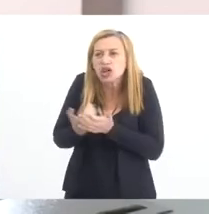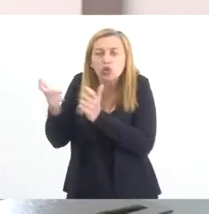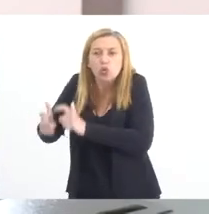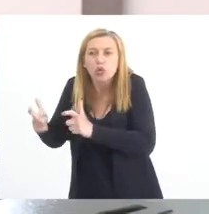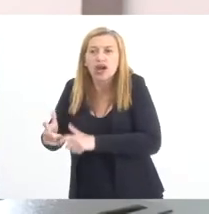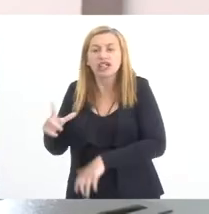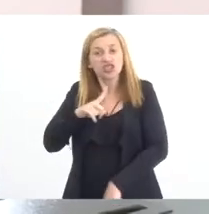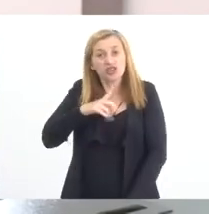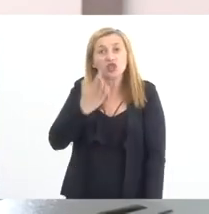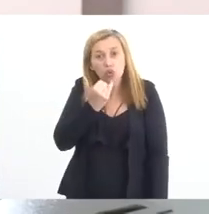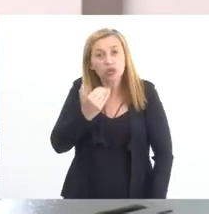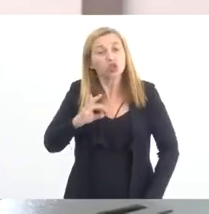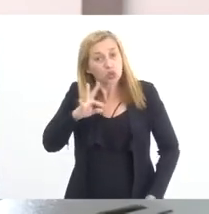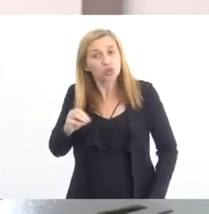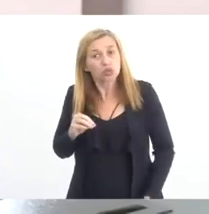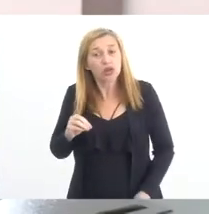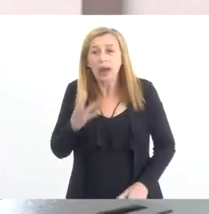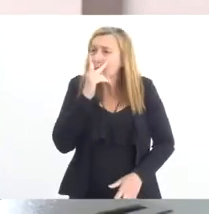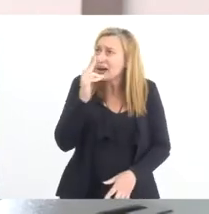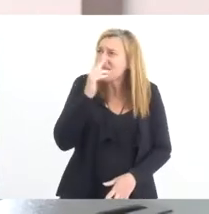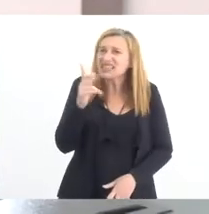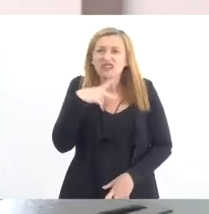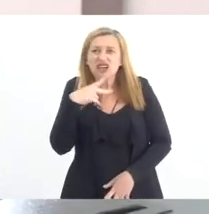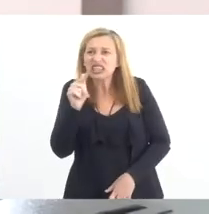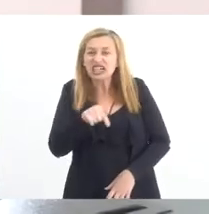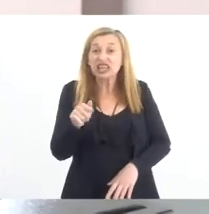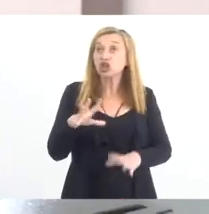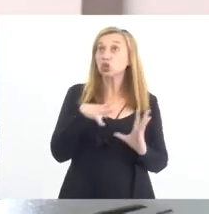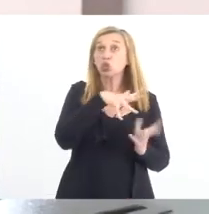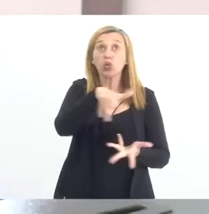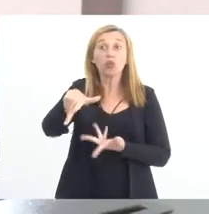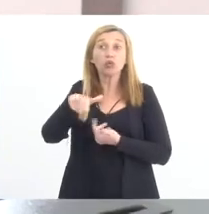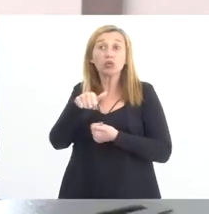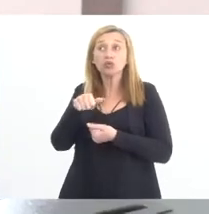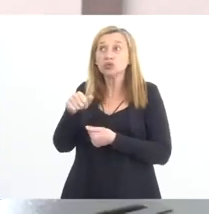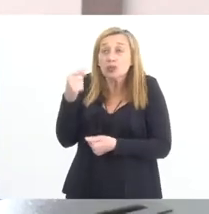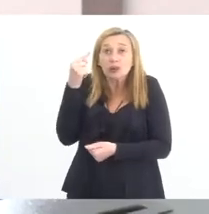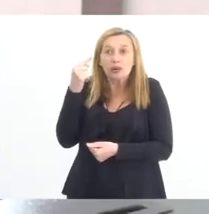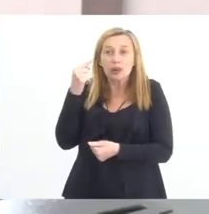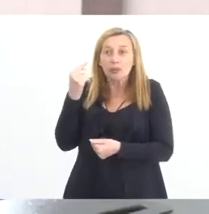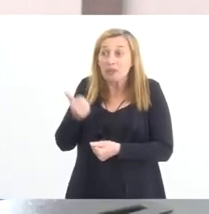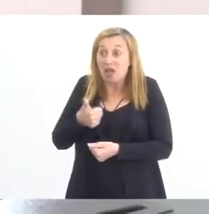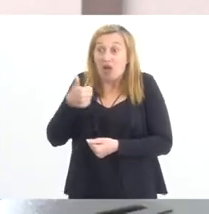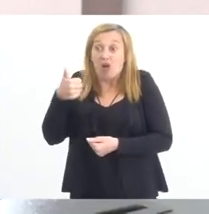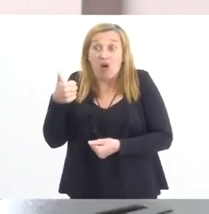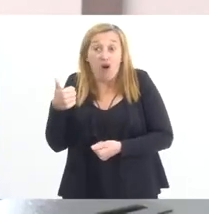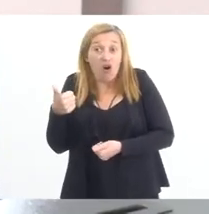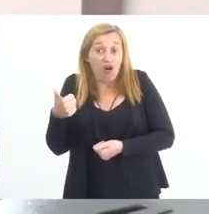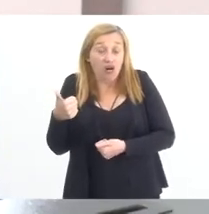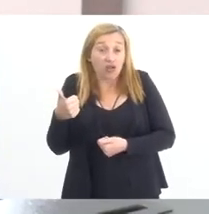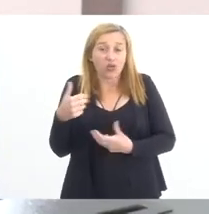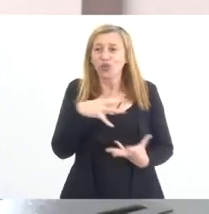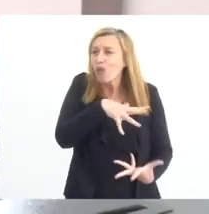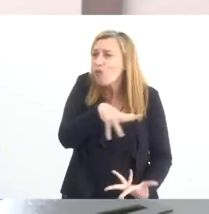tivesse alimento. Então, parece que a gente está falando aqui num mundo ideal, né? Num mundo